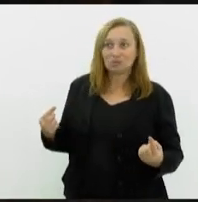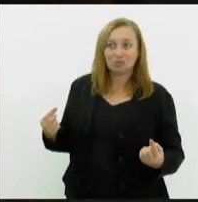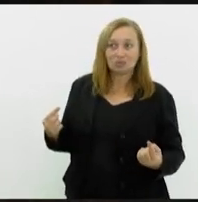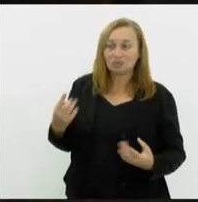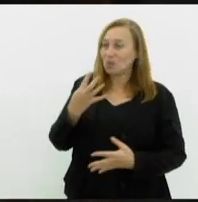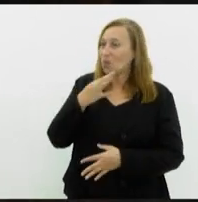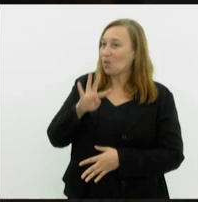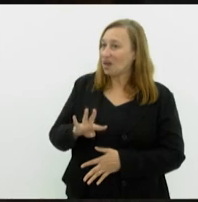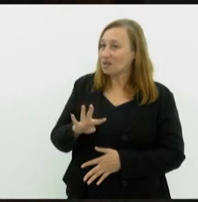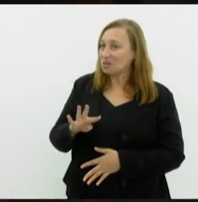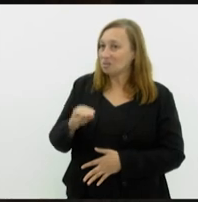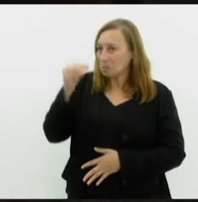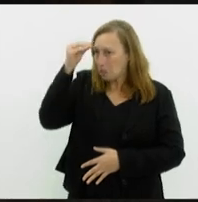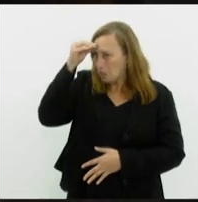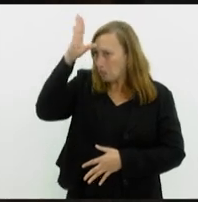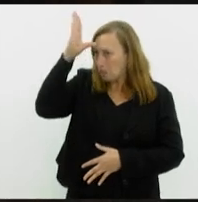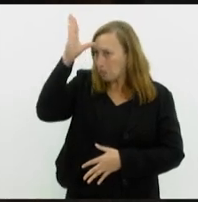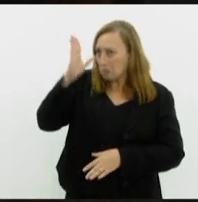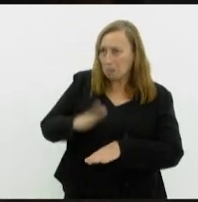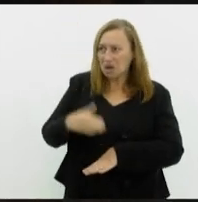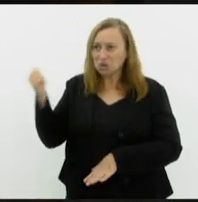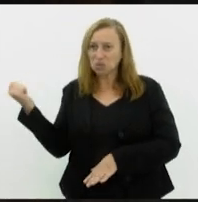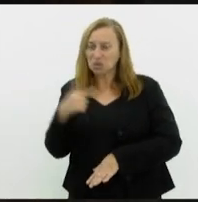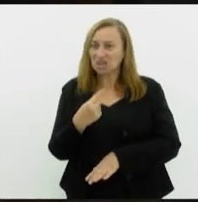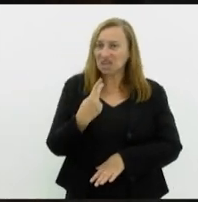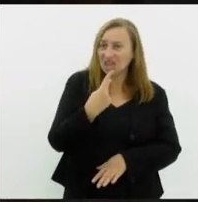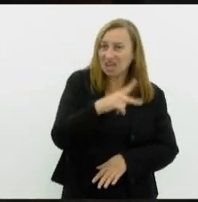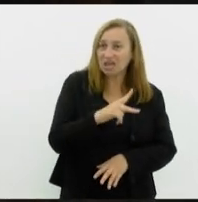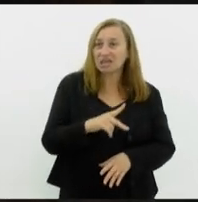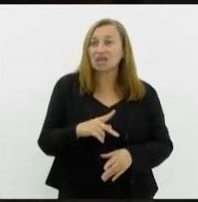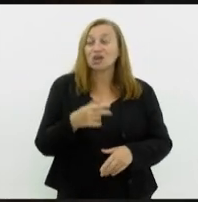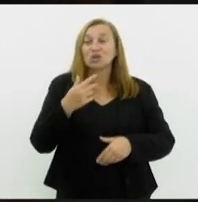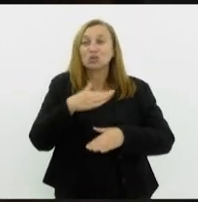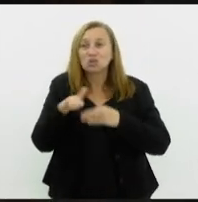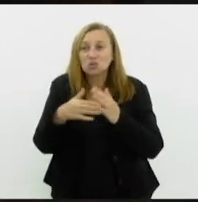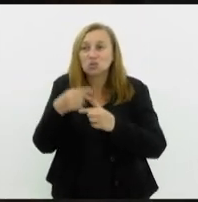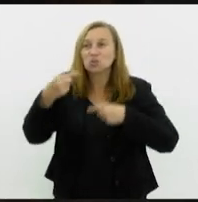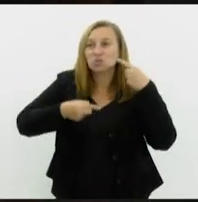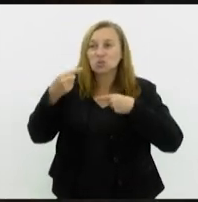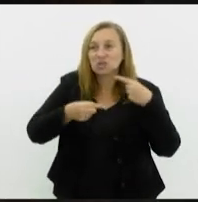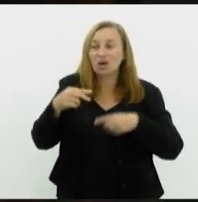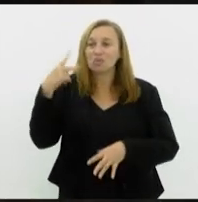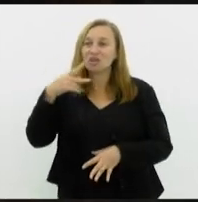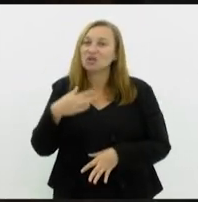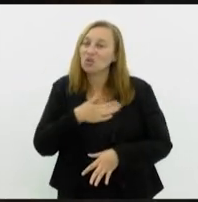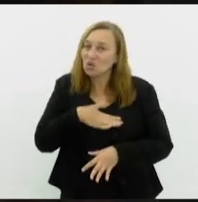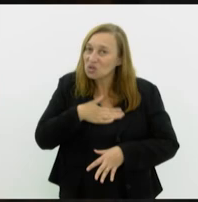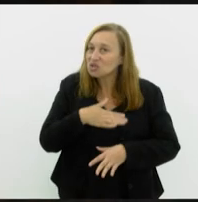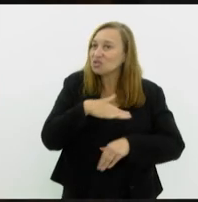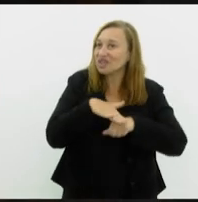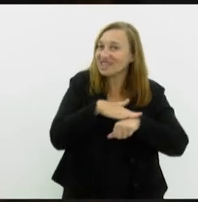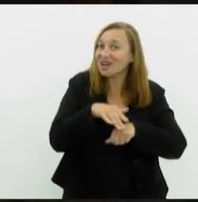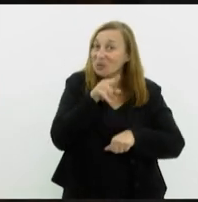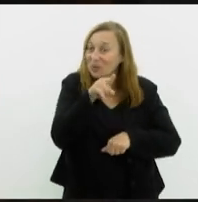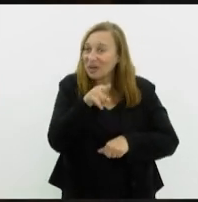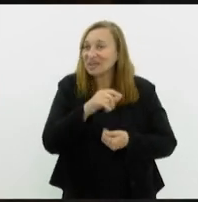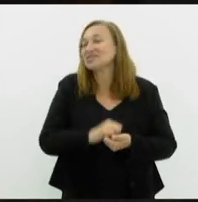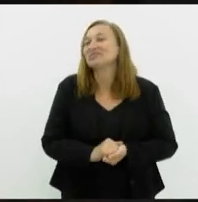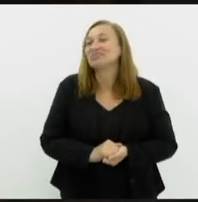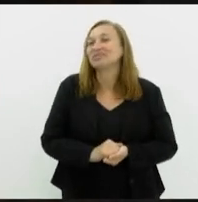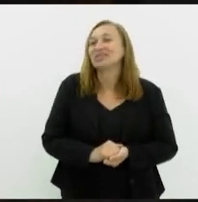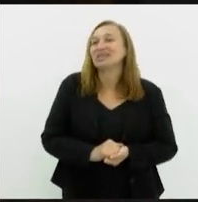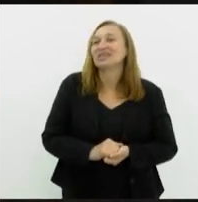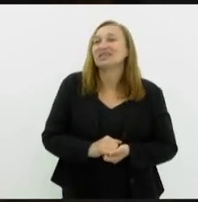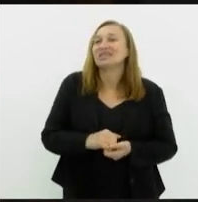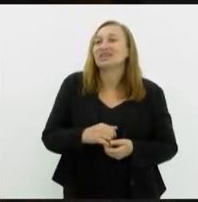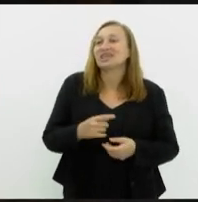tanto conhecimento. E todo debate político, eu gosto muito de conversar com ele, inclusive a gente faz